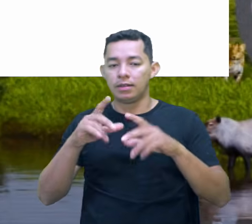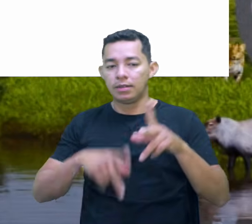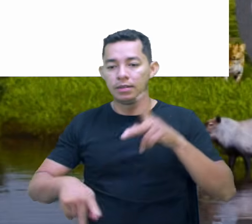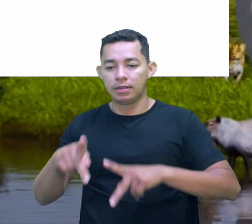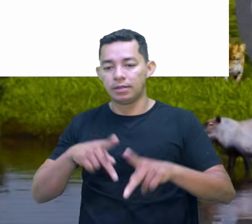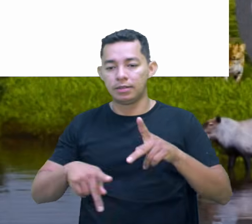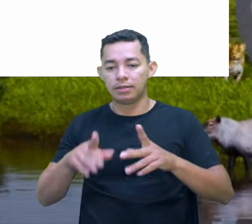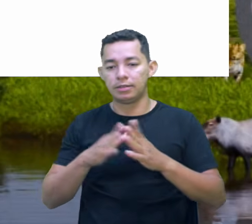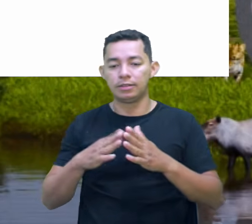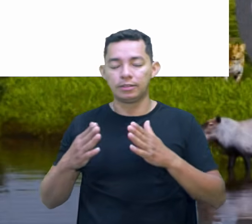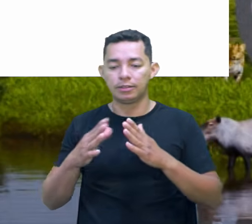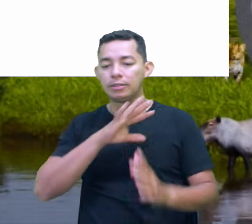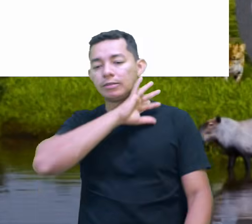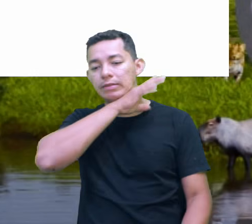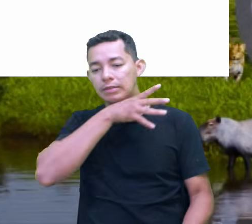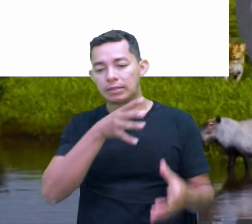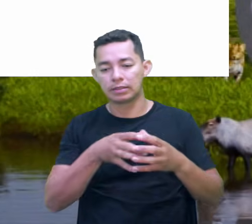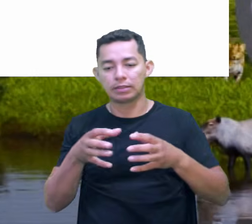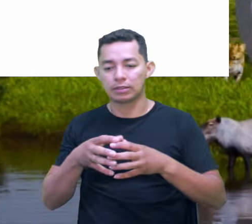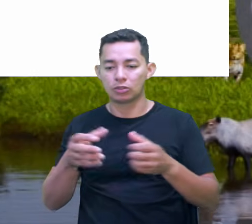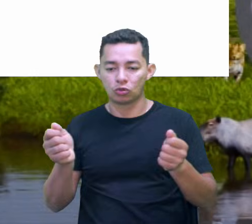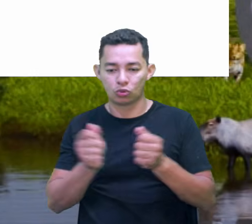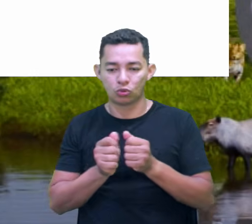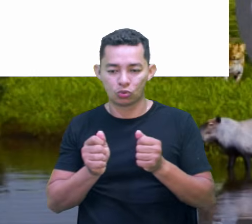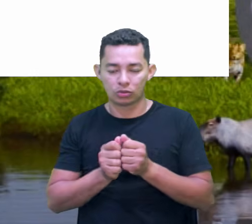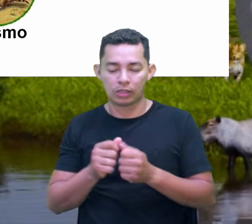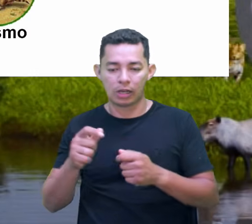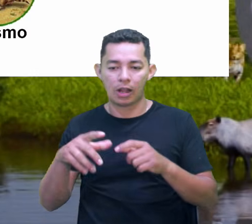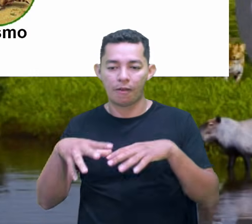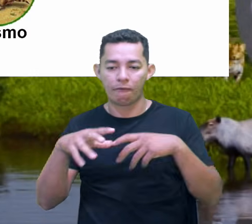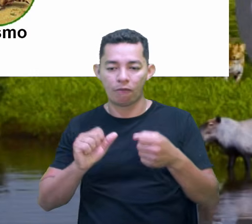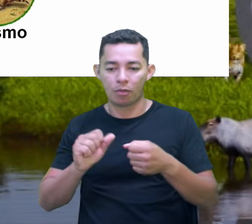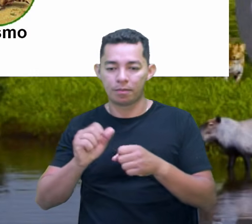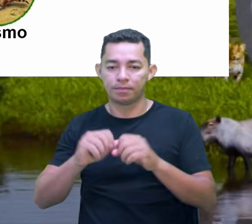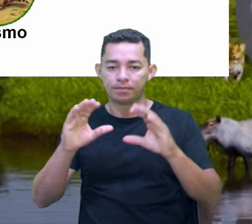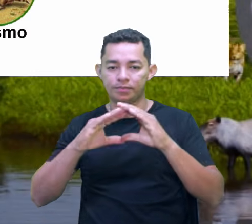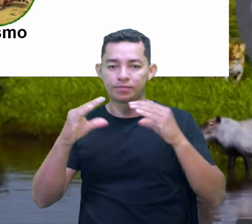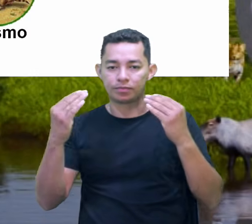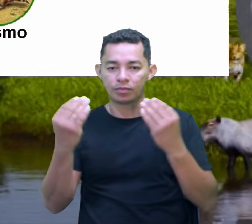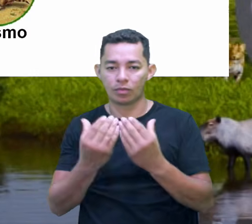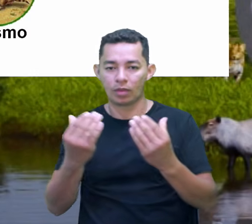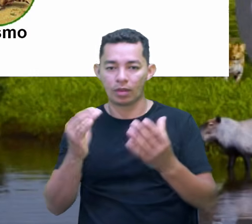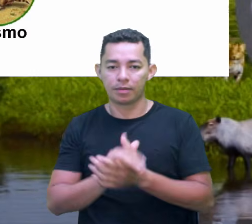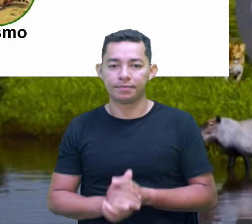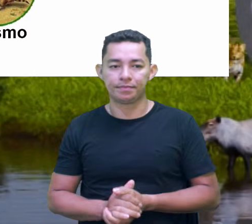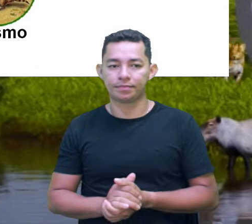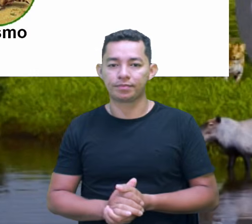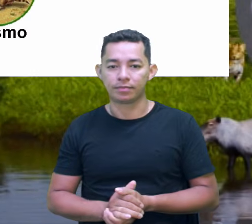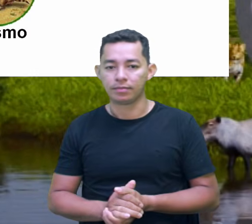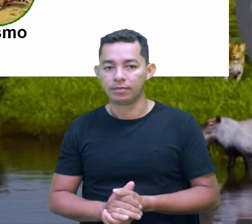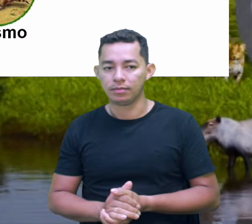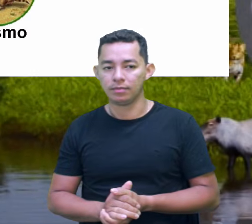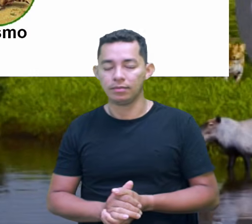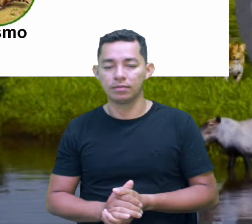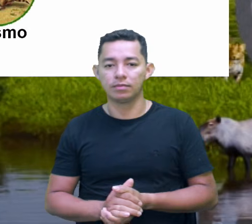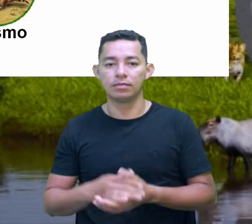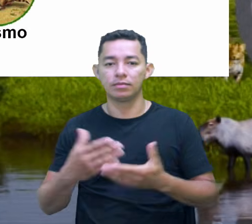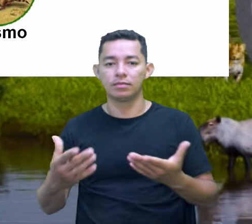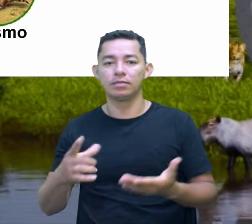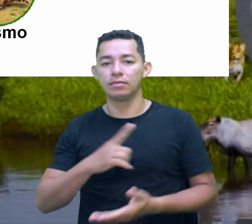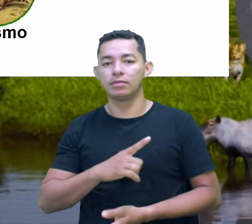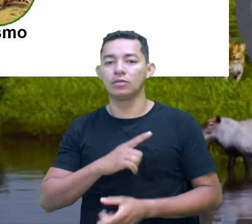várias delas vão se juntar e formar uma comunidade. E essa esfera vai crescendo. Aí nós temos